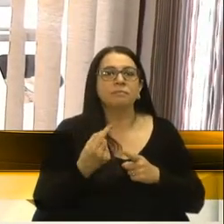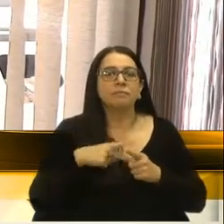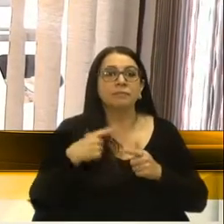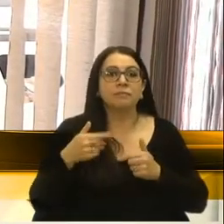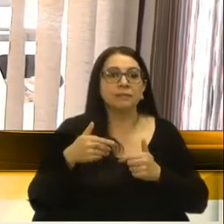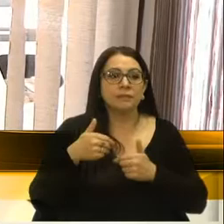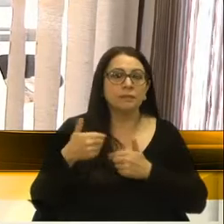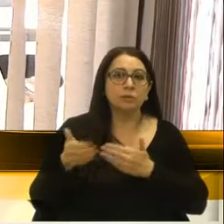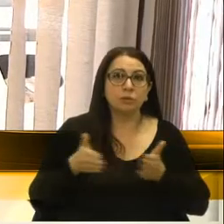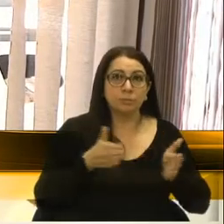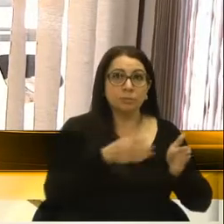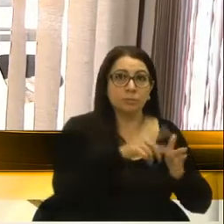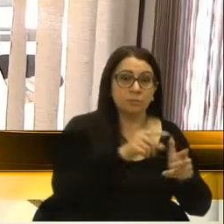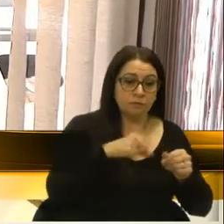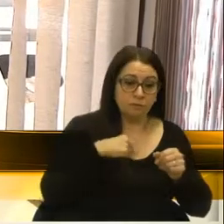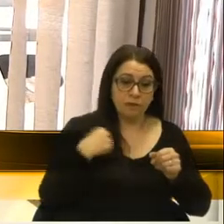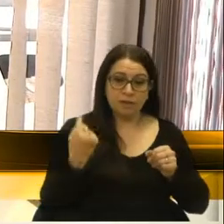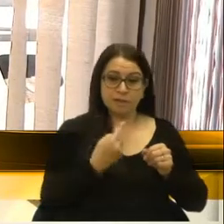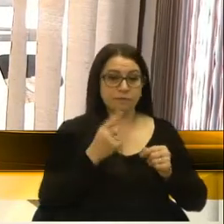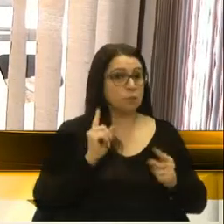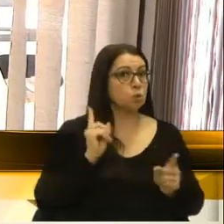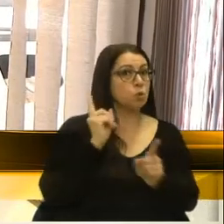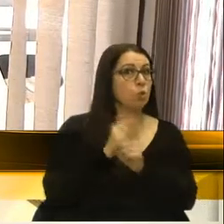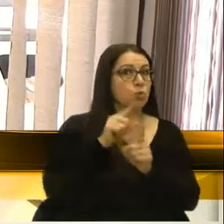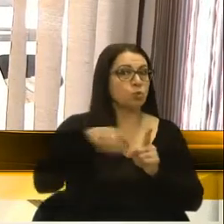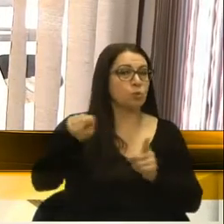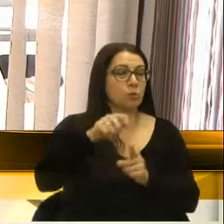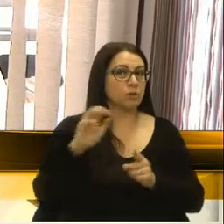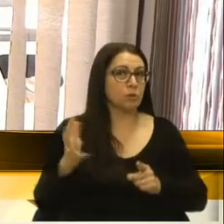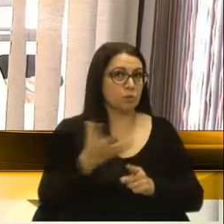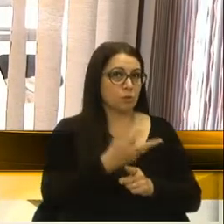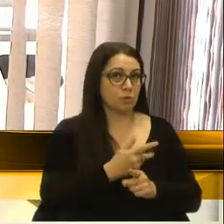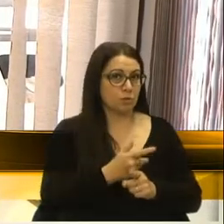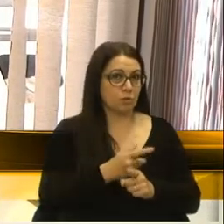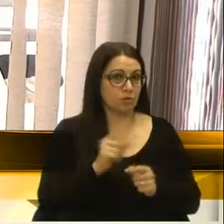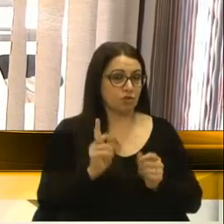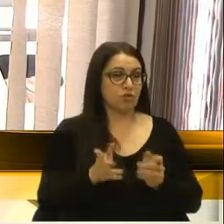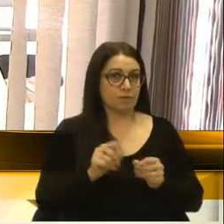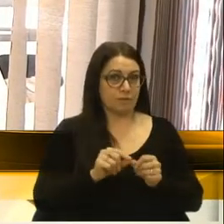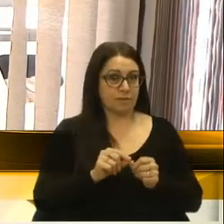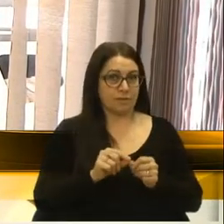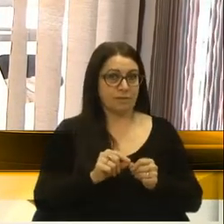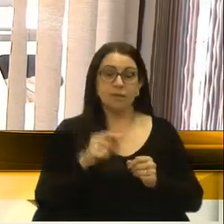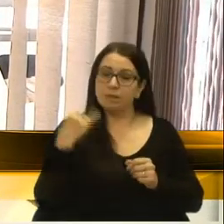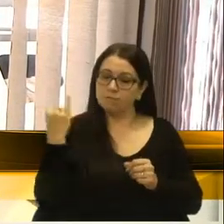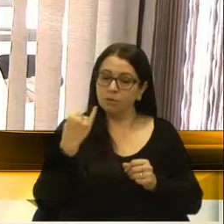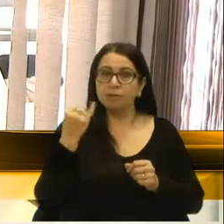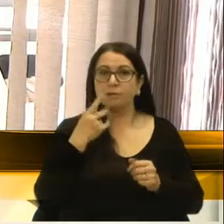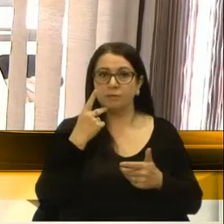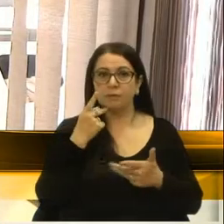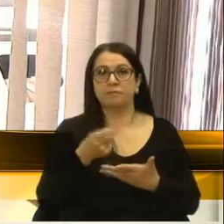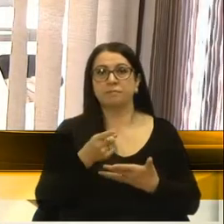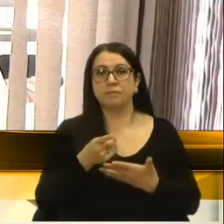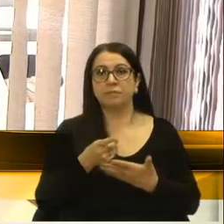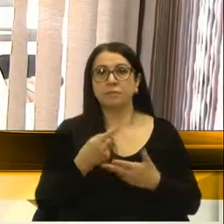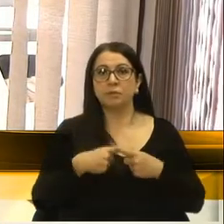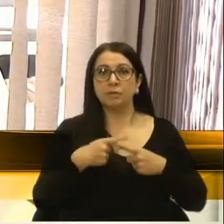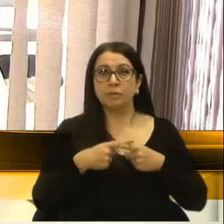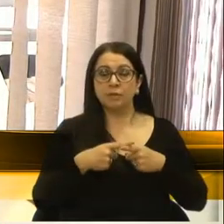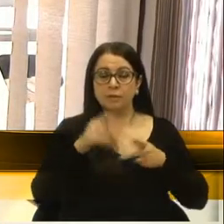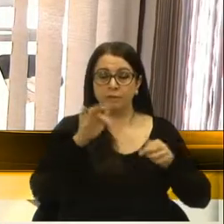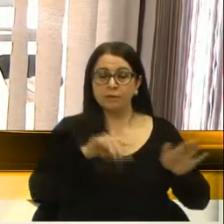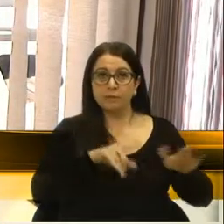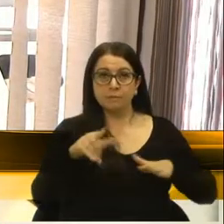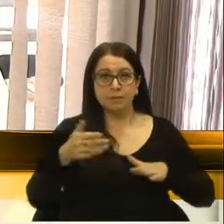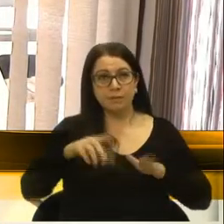encaminhamento que Vossa Excelência faz vem ao encontro do que a maioria já o fez, E é importante que se diga isso, né? Porque penso que esse final de semana